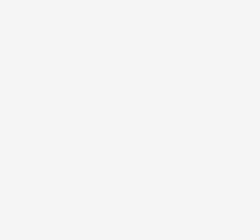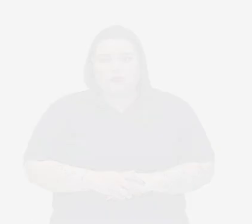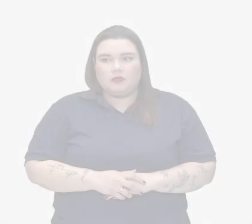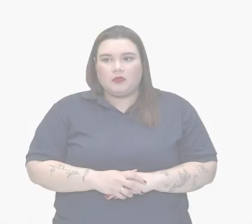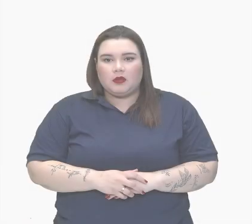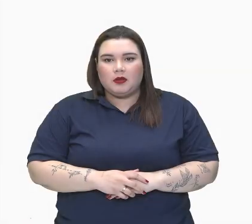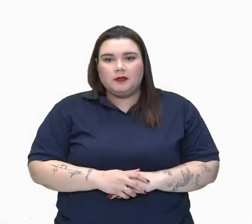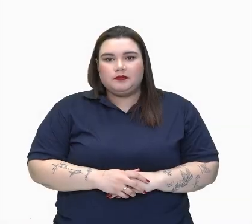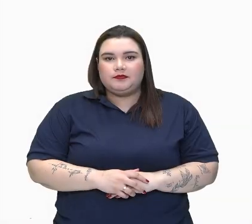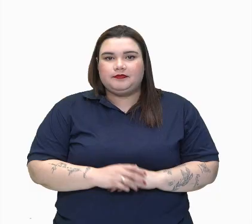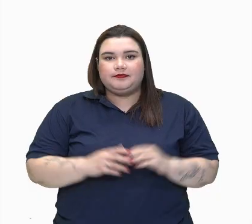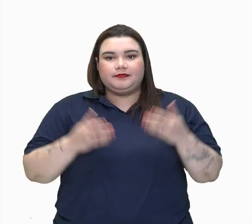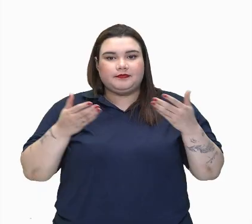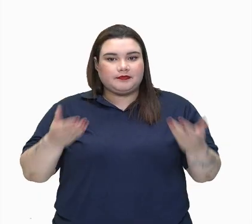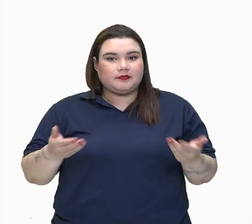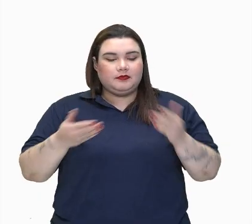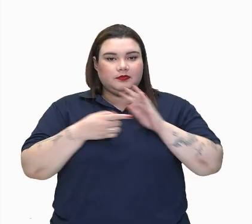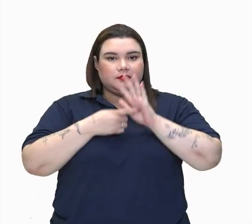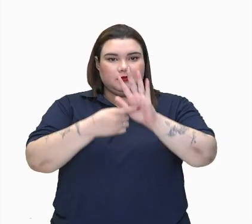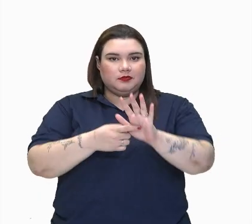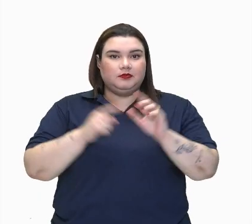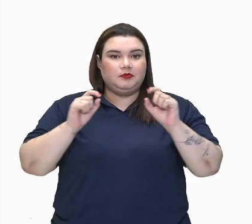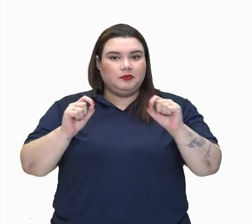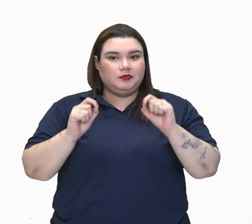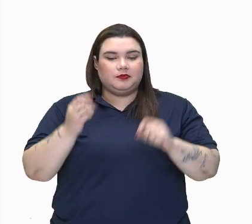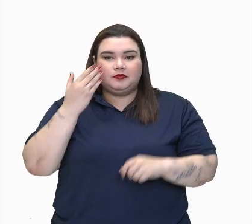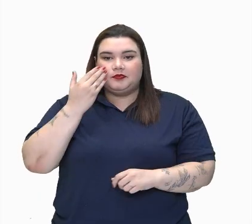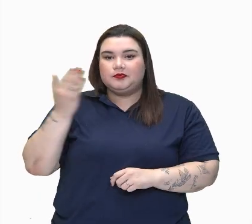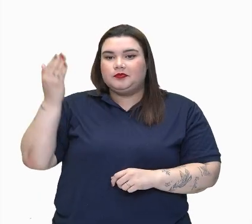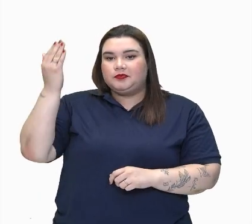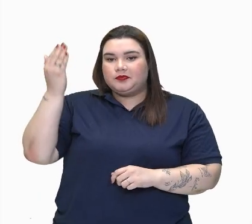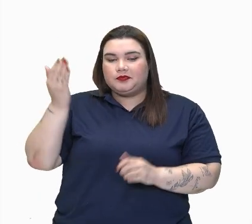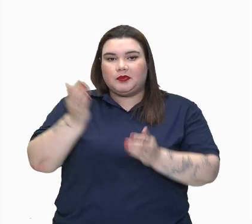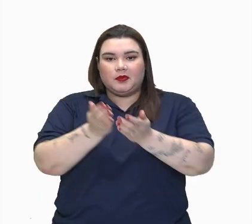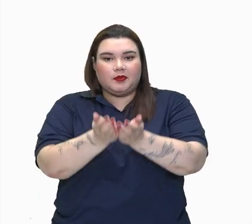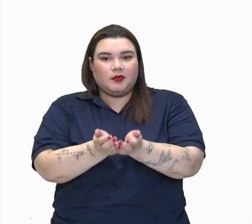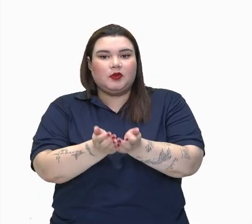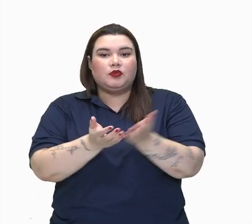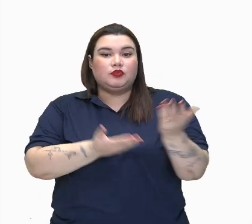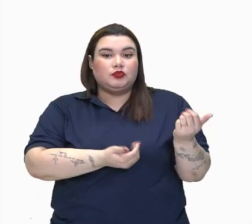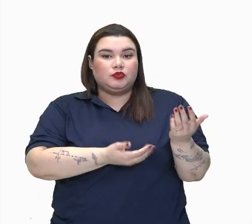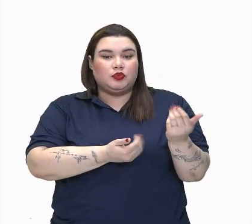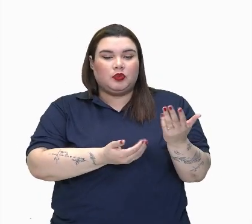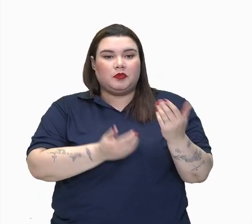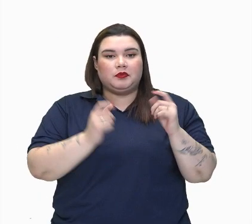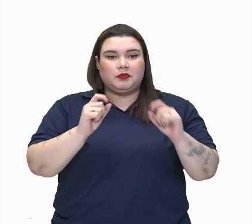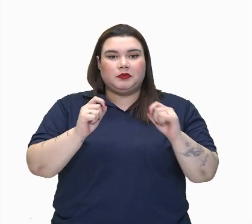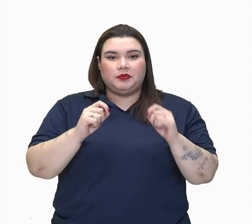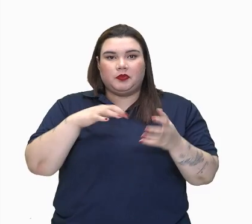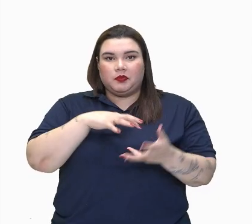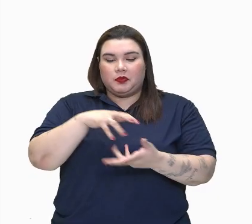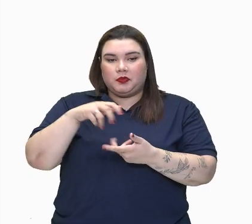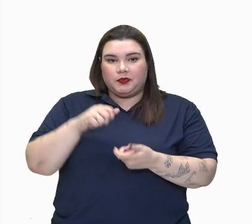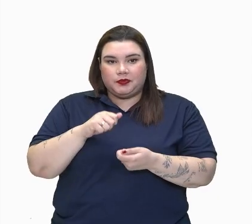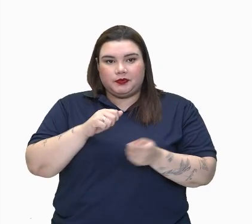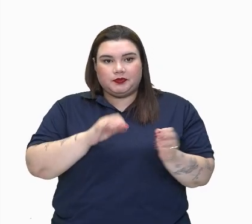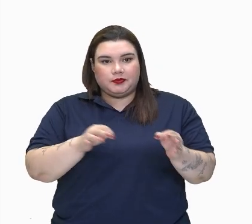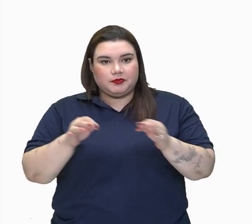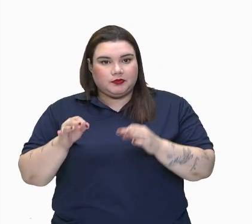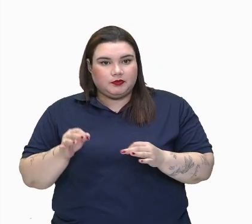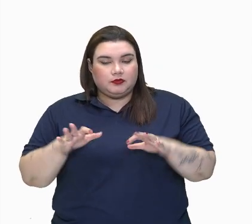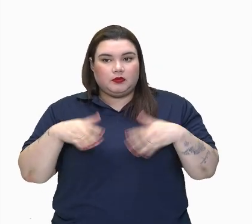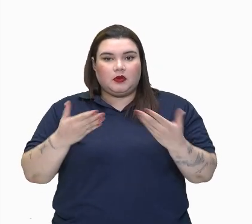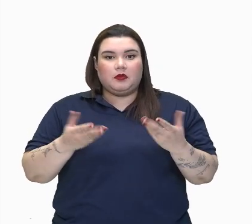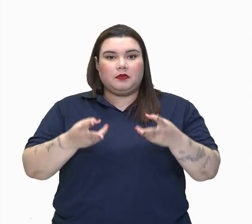mãos jovens segurando o nosso planeta, né? A visão de mundo. Que visão de mundo as